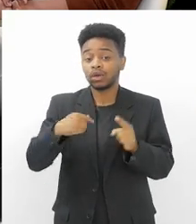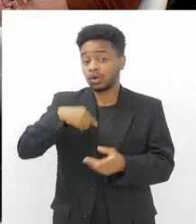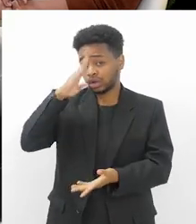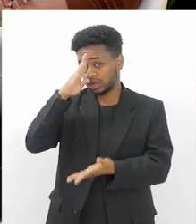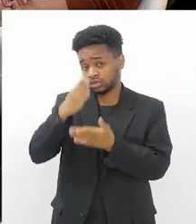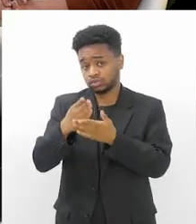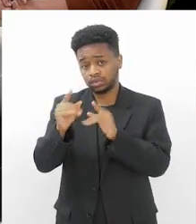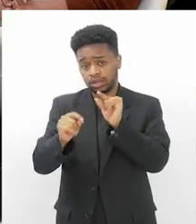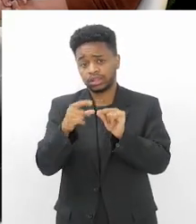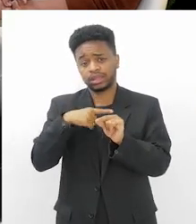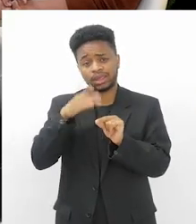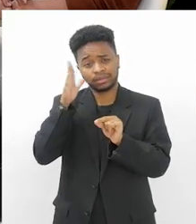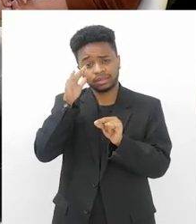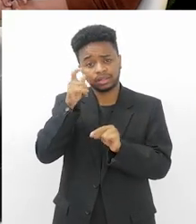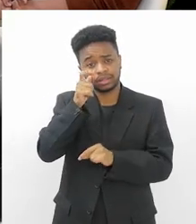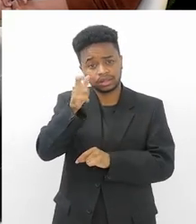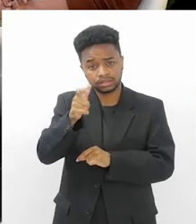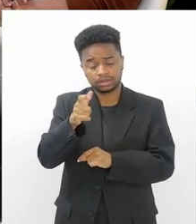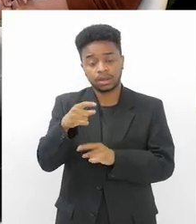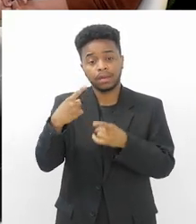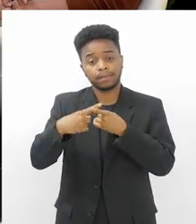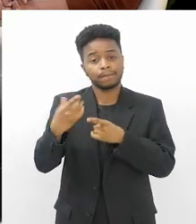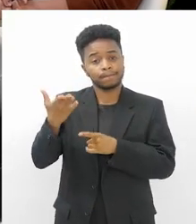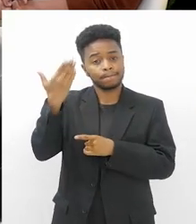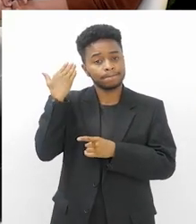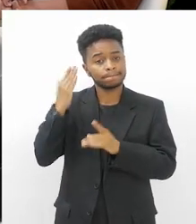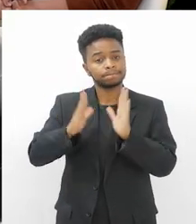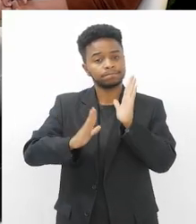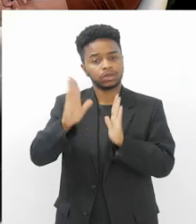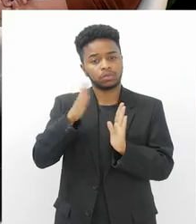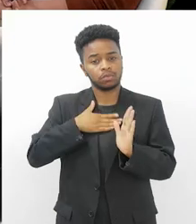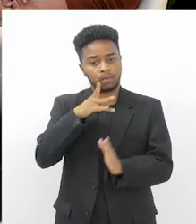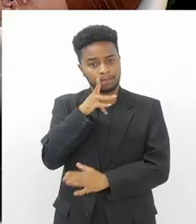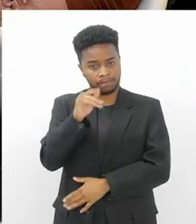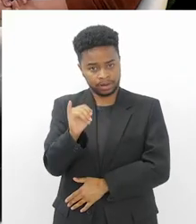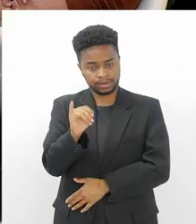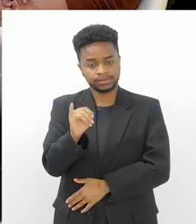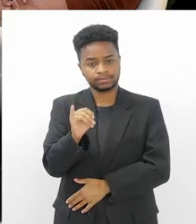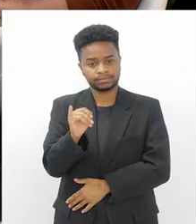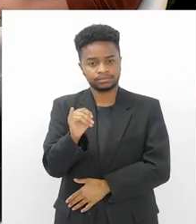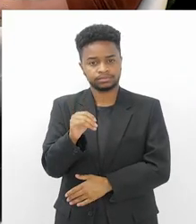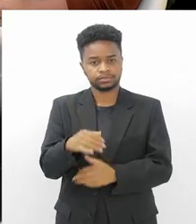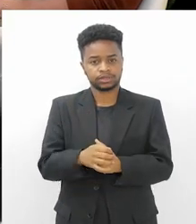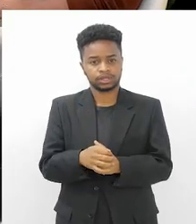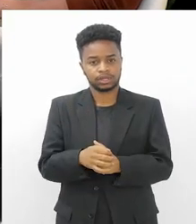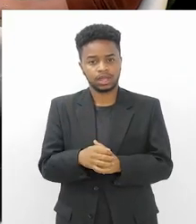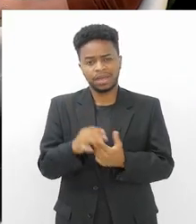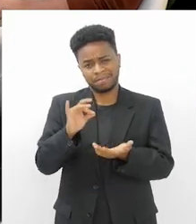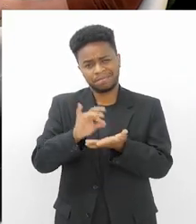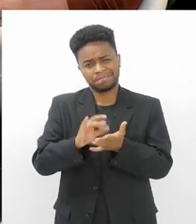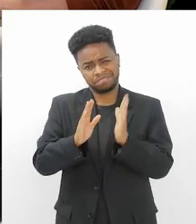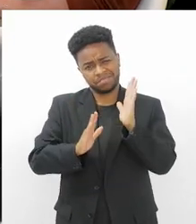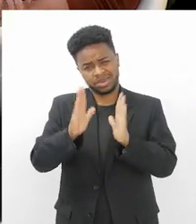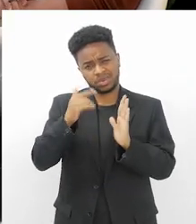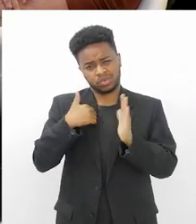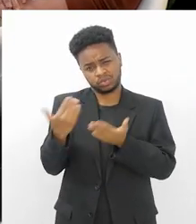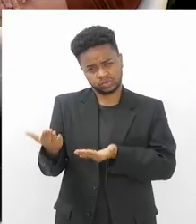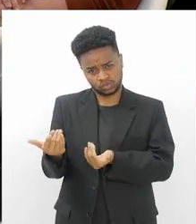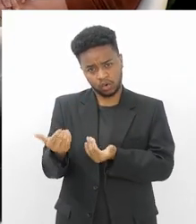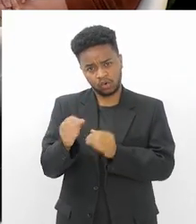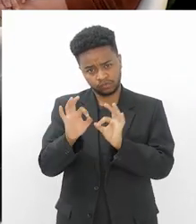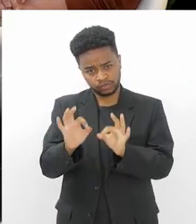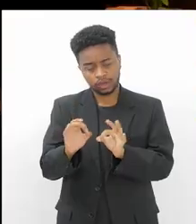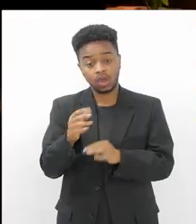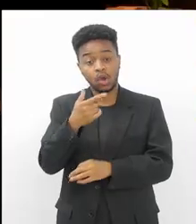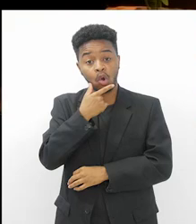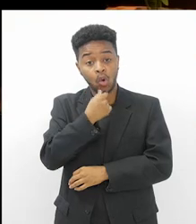etc. E, além disso, eu acho que aconteceu uma coisa muito curiosa. Na época do meu pai, quer dizer, na época que